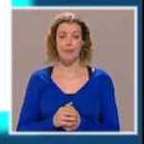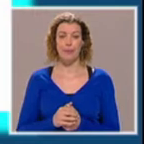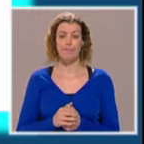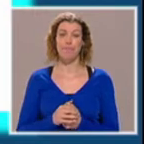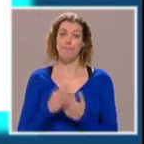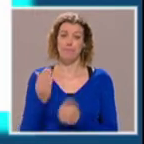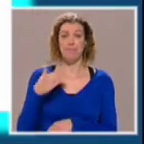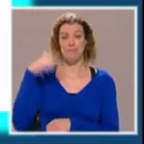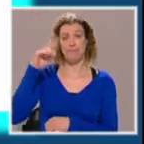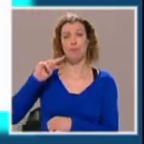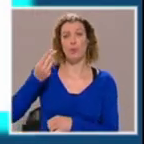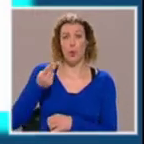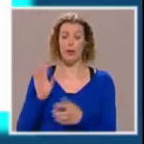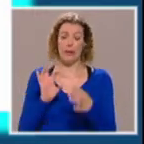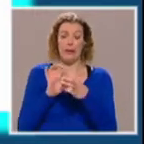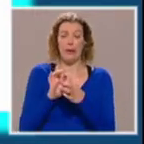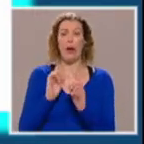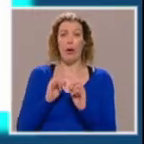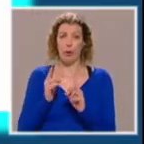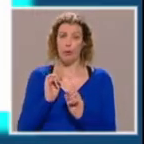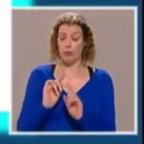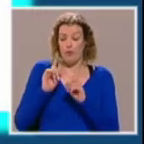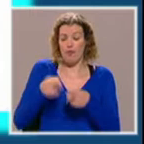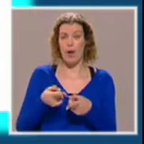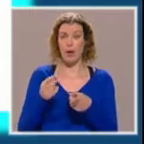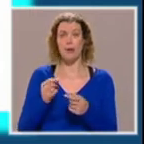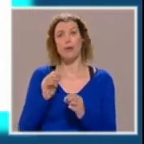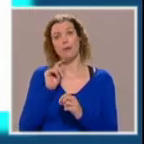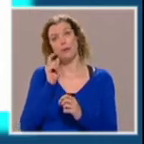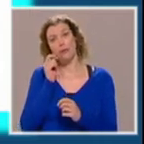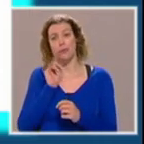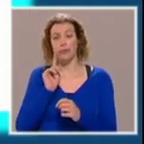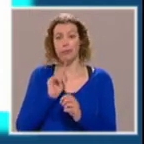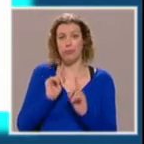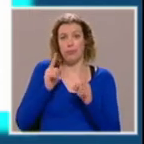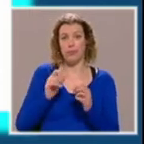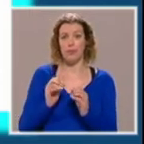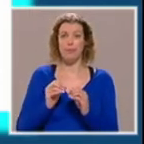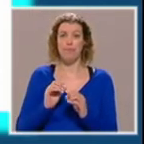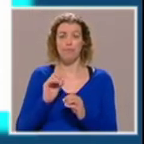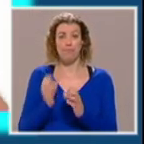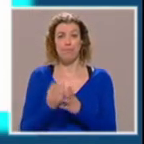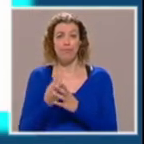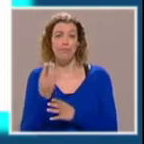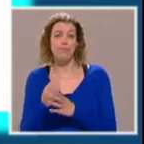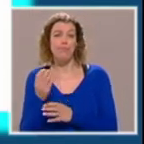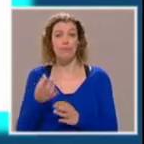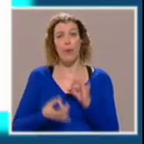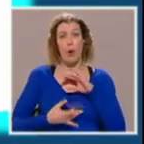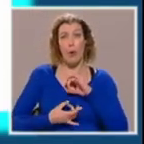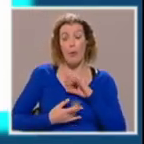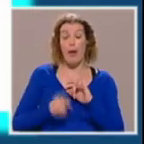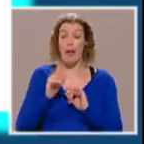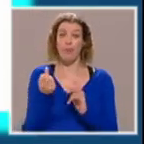A puberdade corresponde ao início do funcionamento dos órgãos reprodutores, que iniciam a produção de hormonas e, com